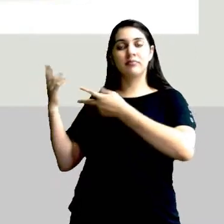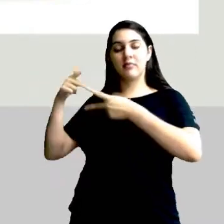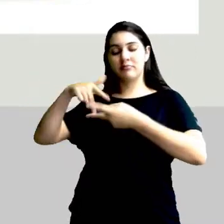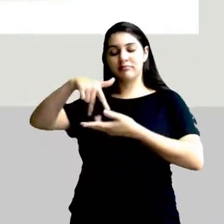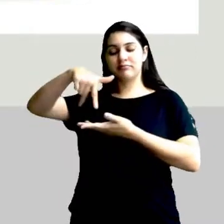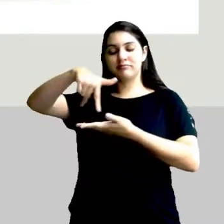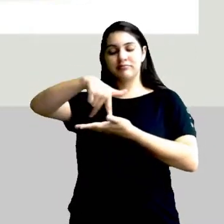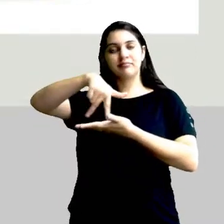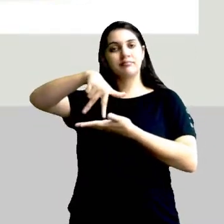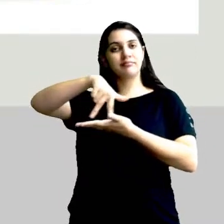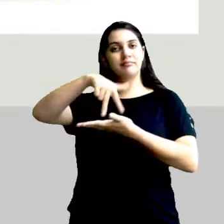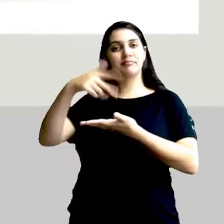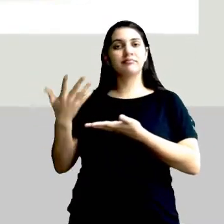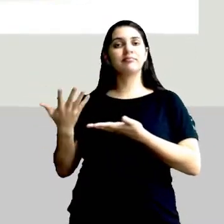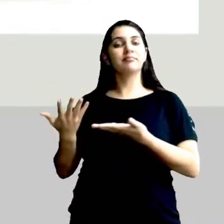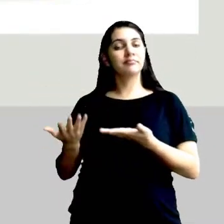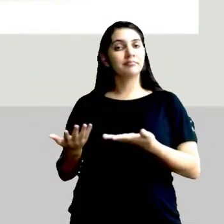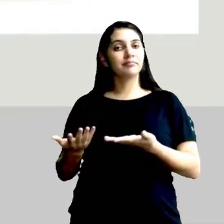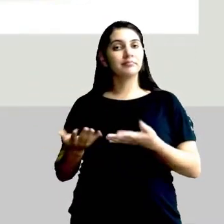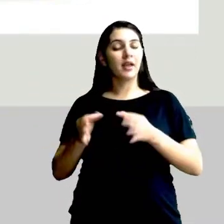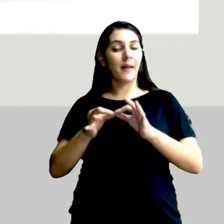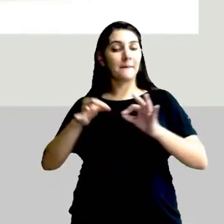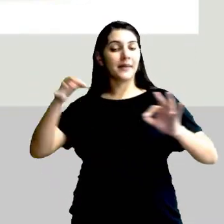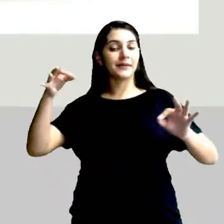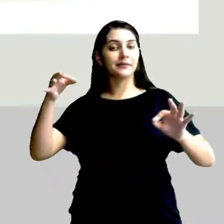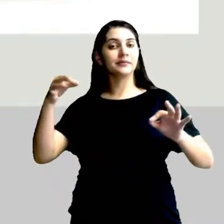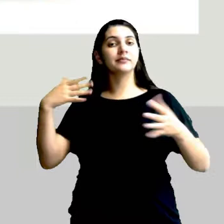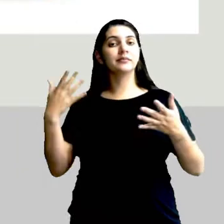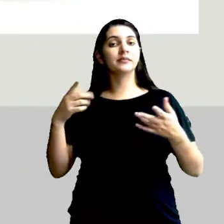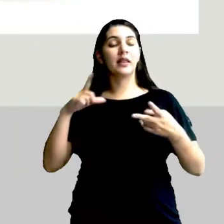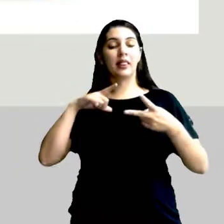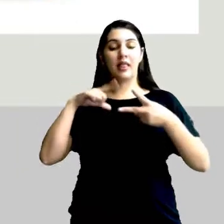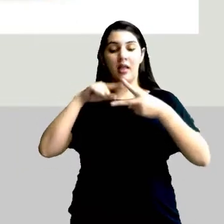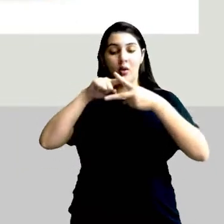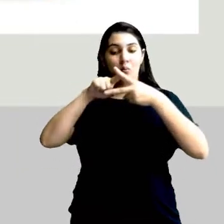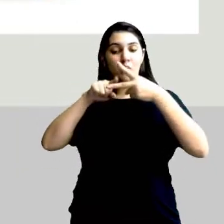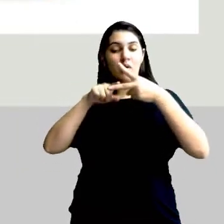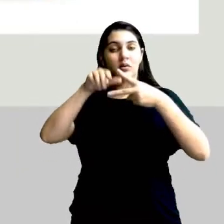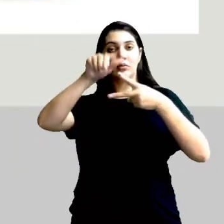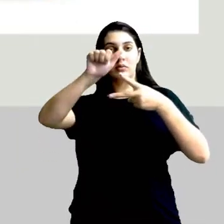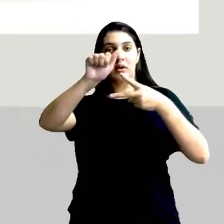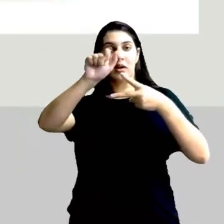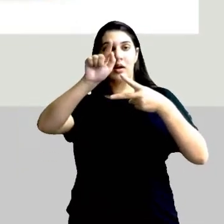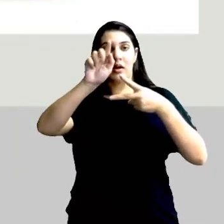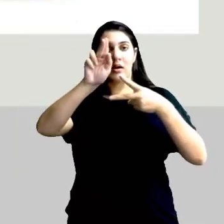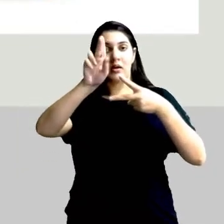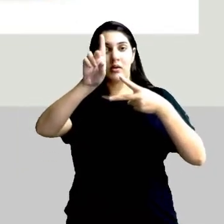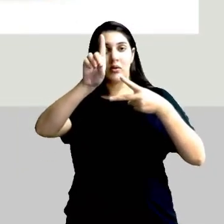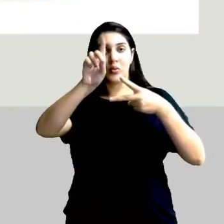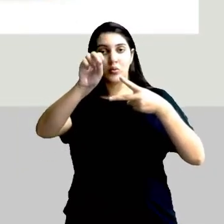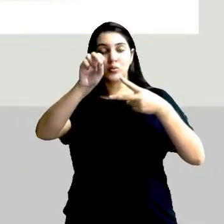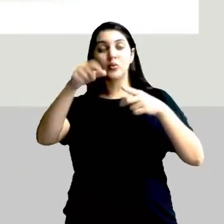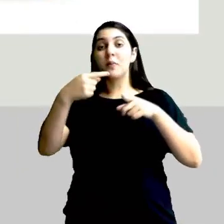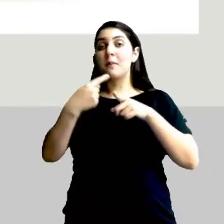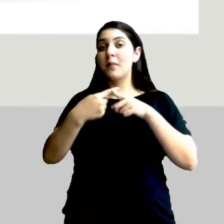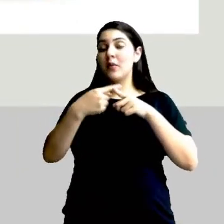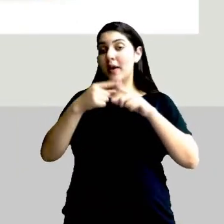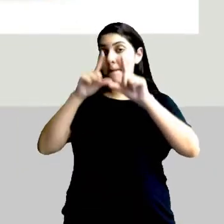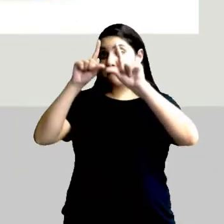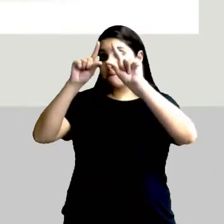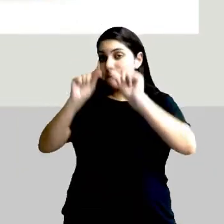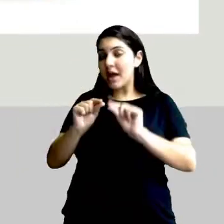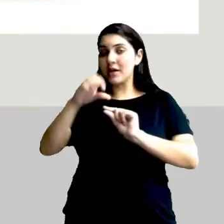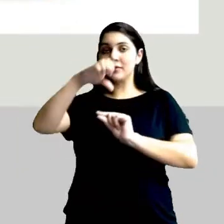o tamanho da abertura. Este é um ângulo agudo, porque ele é um ângulo menor